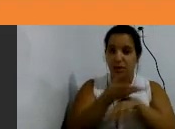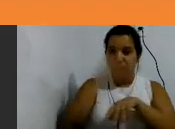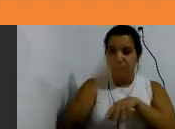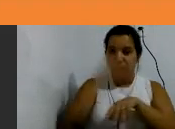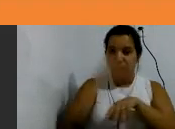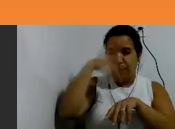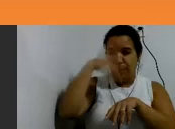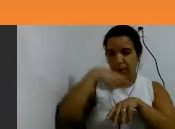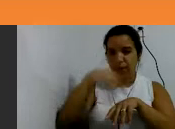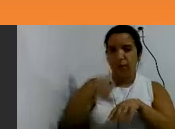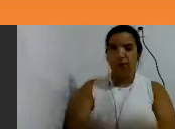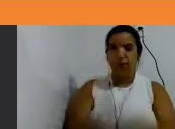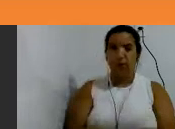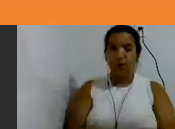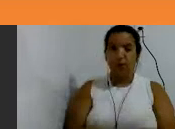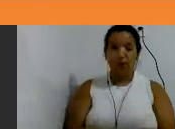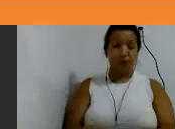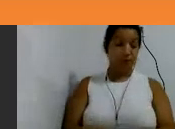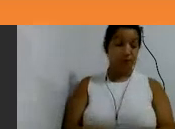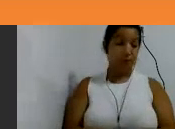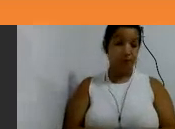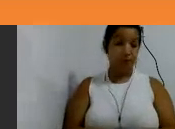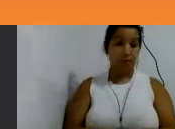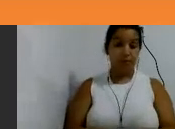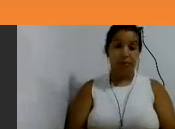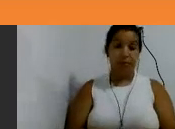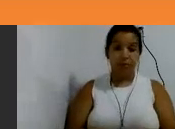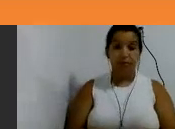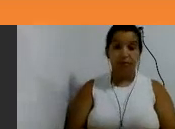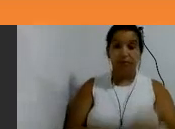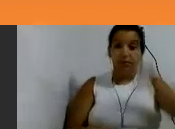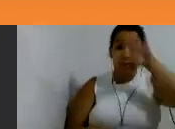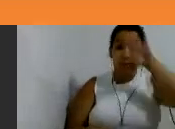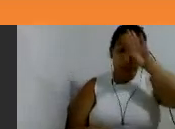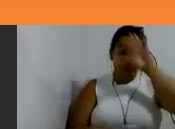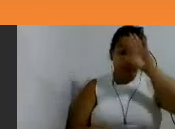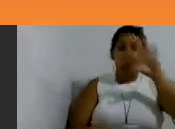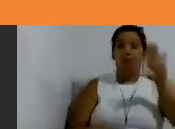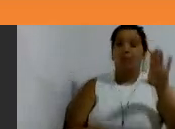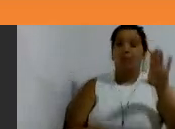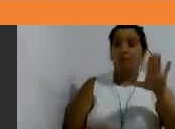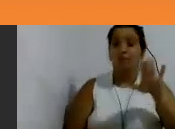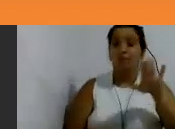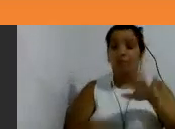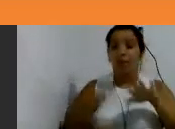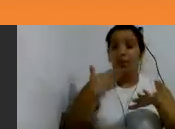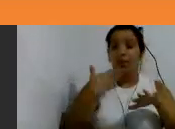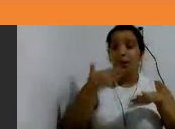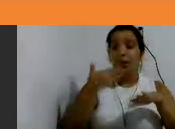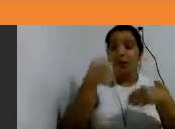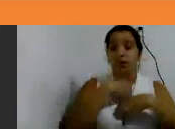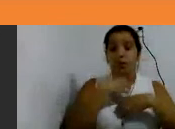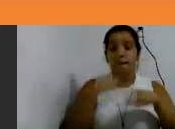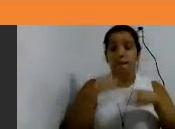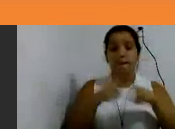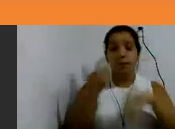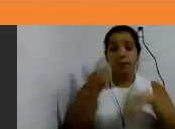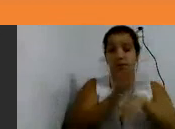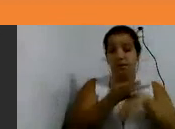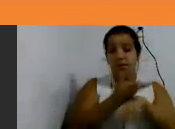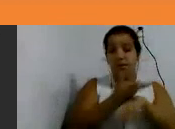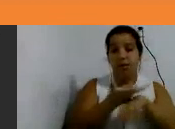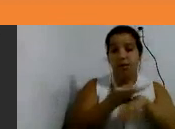com antitérmico e analgésico. Antitérmico e analgésico ali vai o quê? Vai melhorar o sintoma, mas não vai tratar a doença.